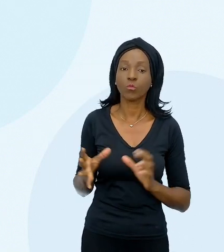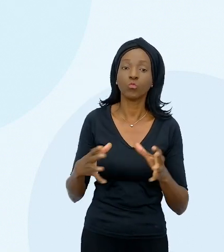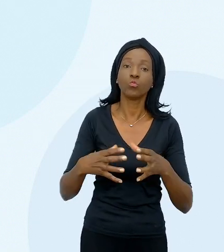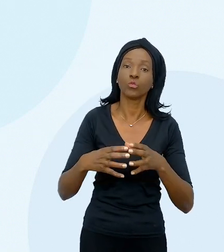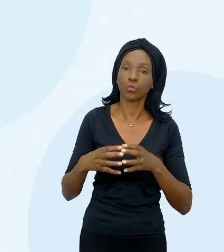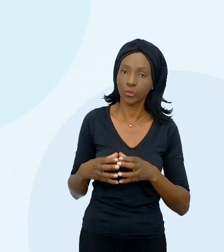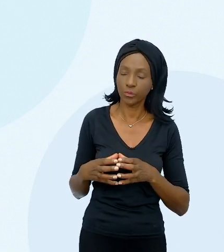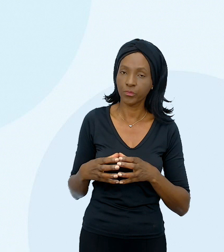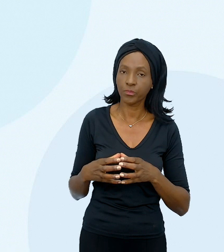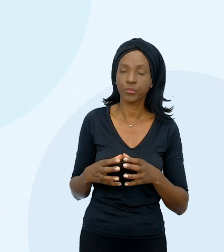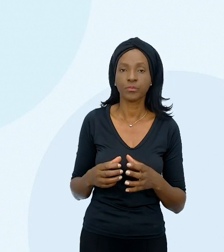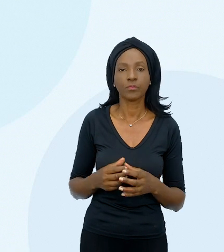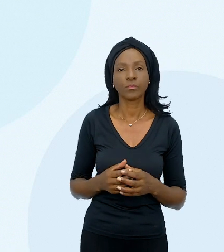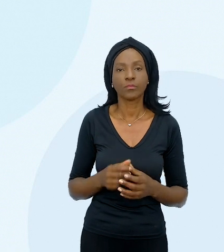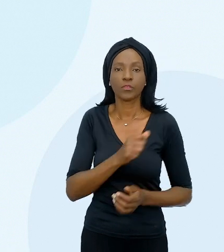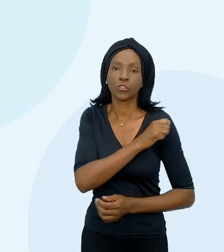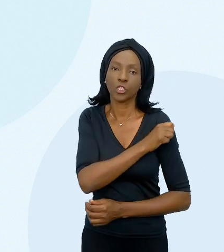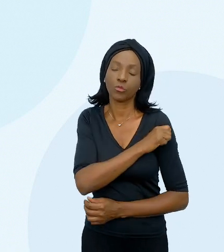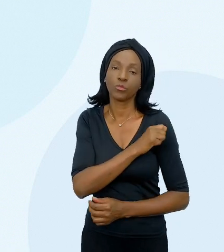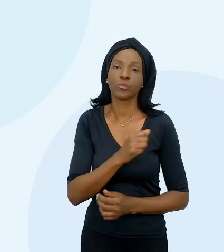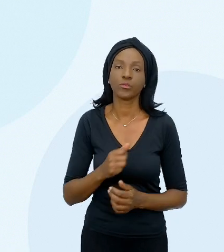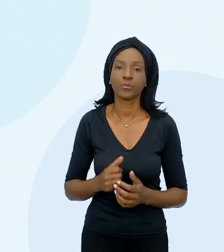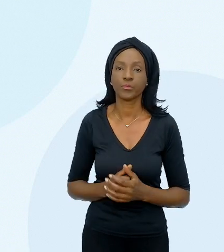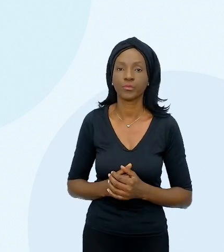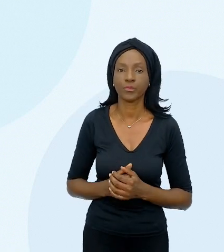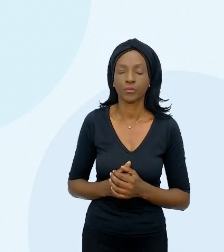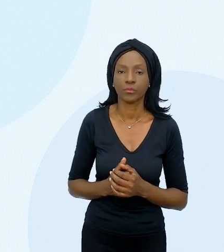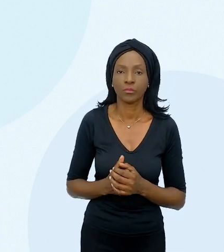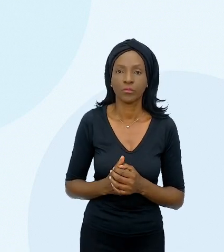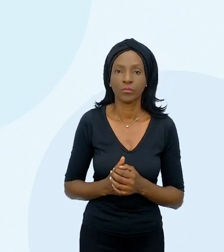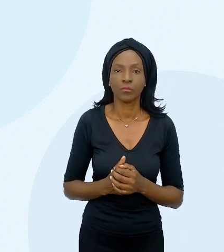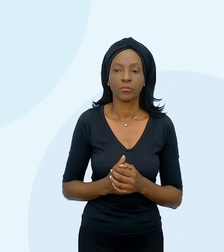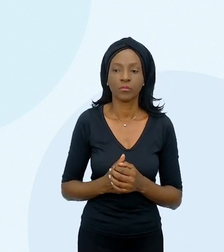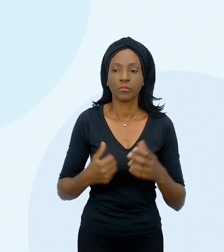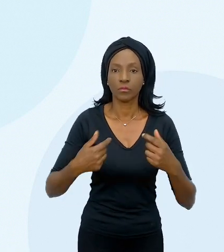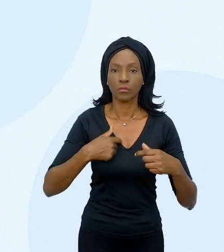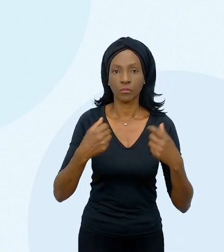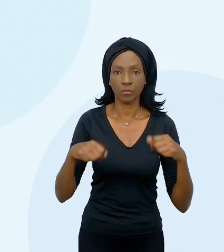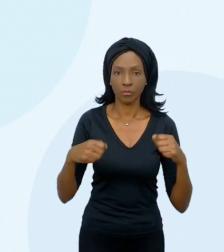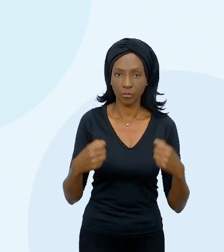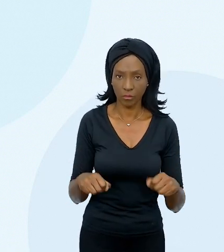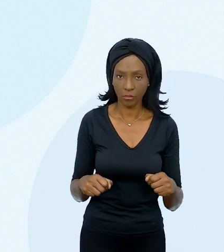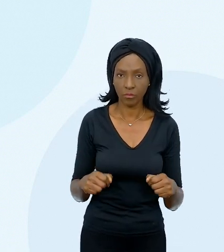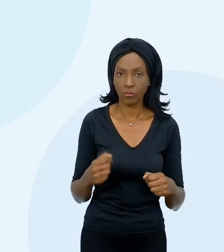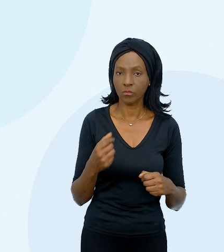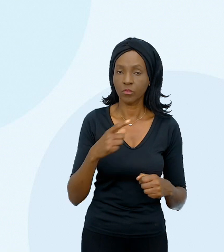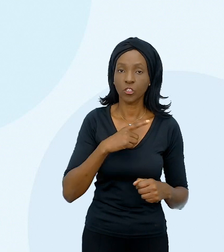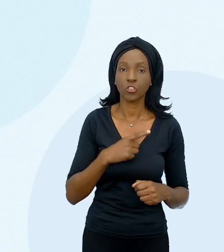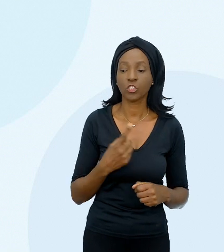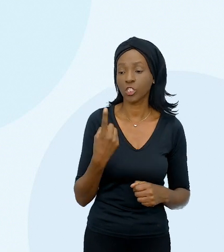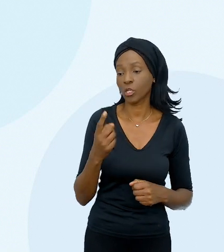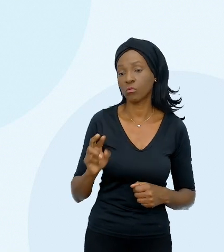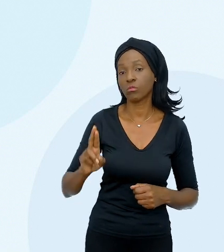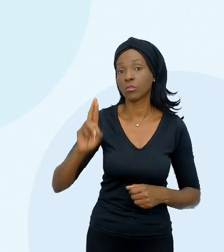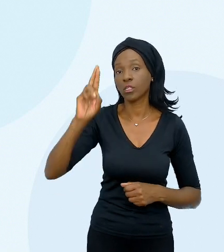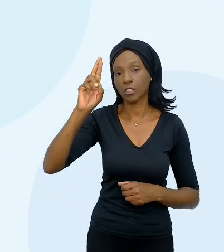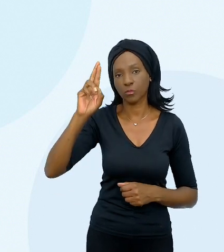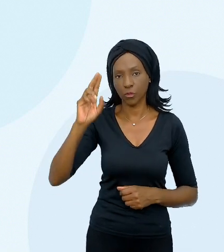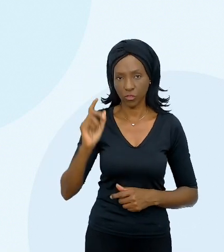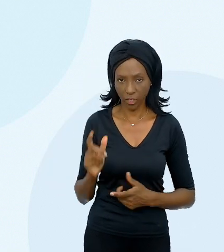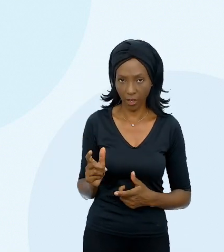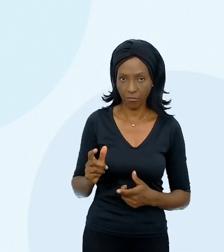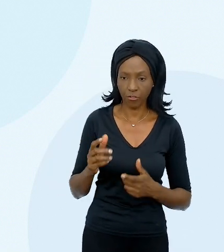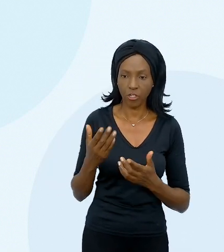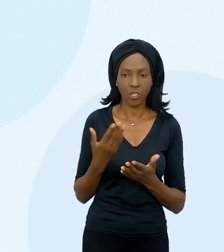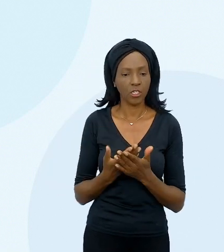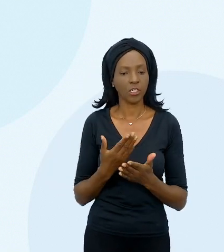né, de alunos, então eu teria que necessariamente ter o anfitrião, aquele estudante que